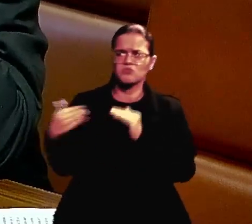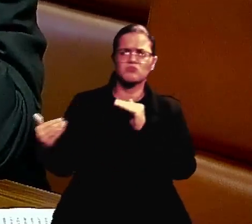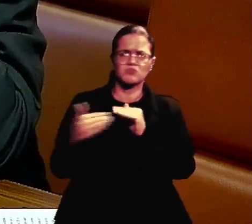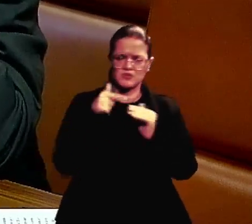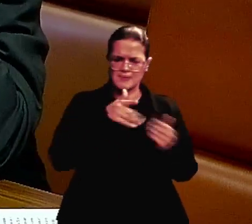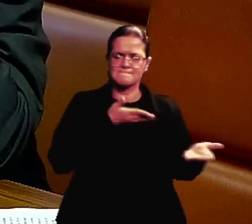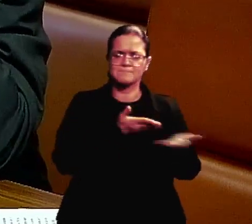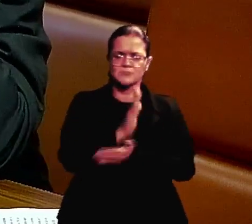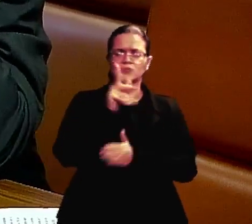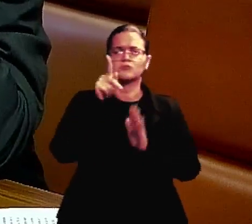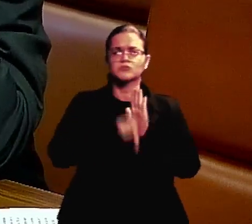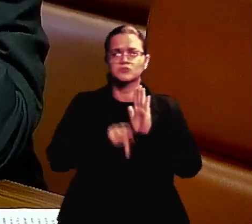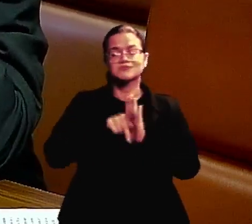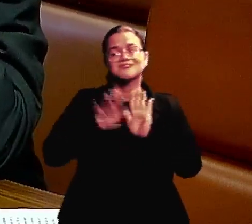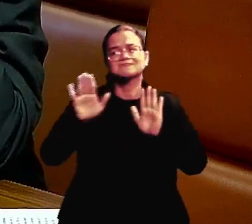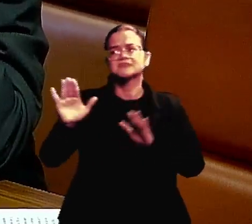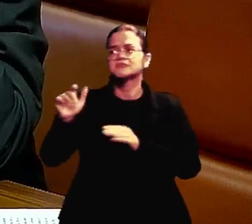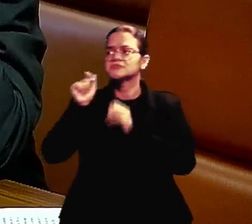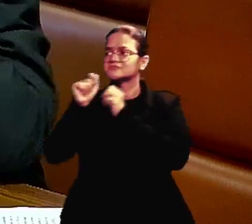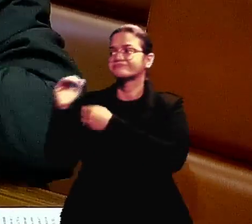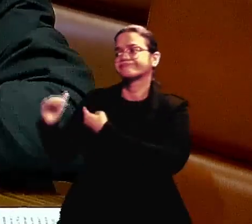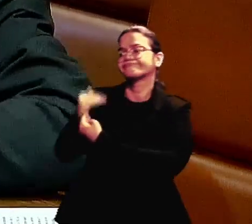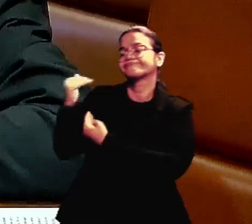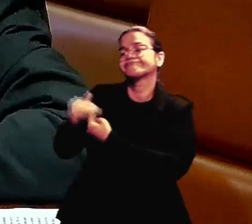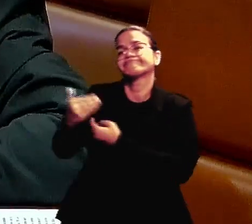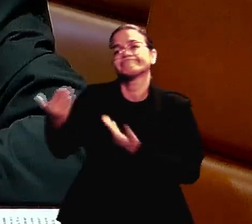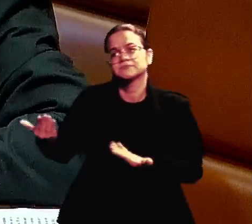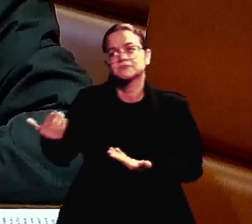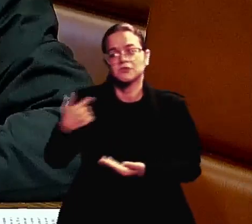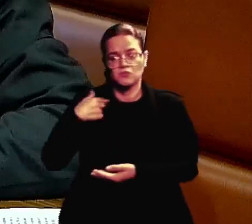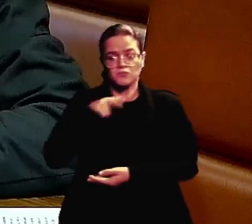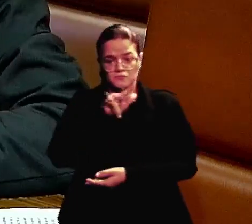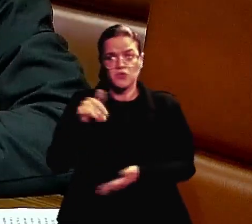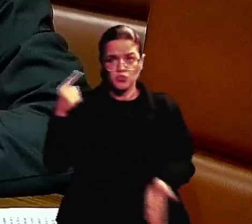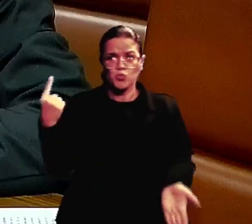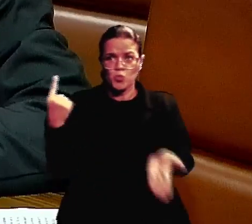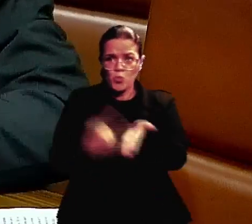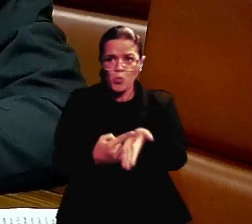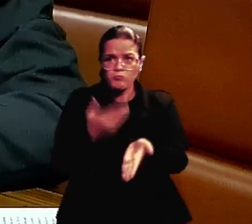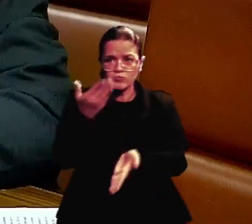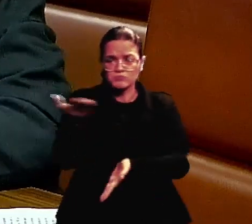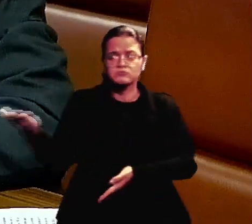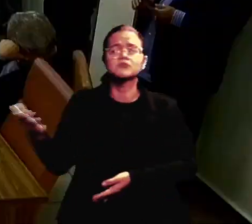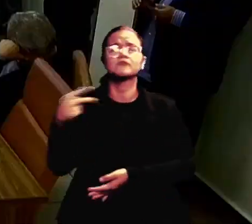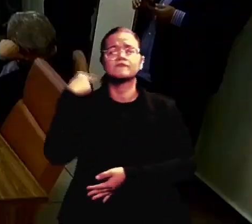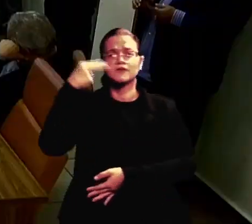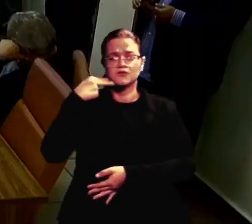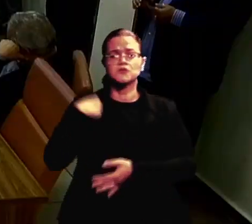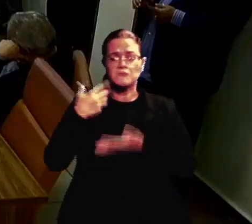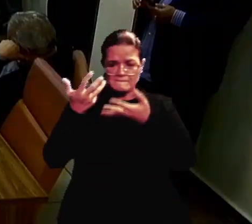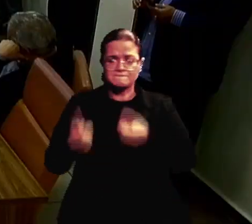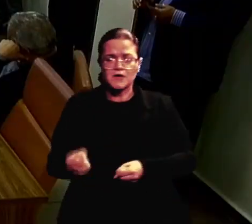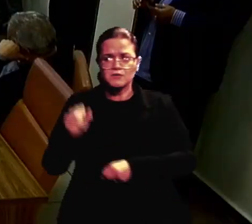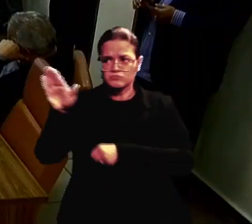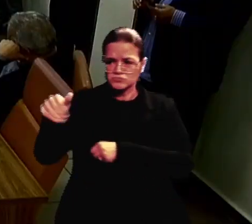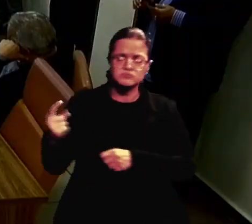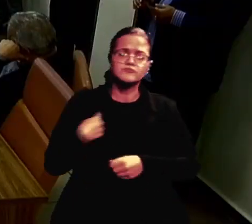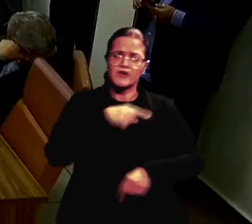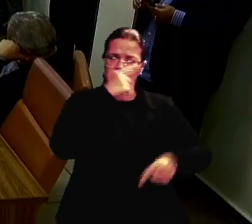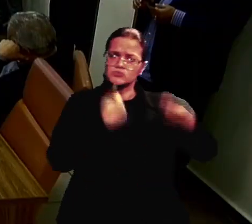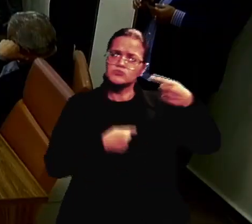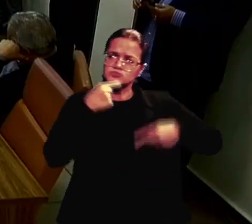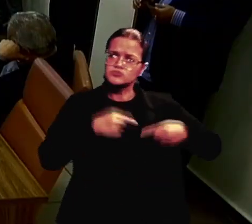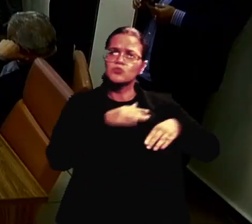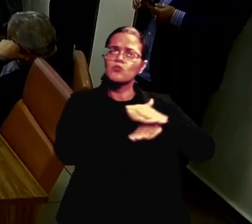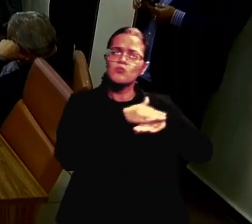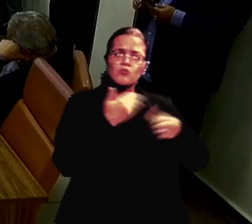a assessoria me orientou melhor aqui, mas eu vou fazer um compromisso aqui, até com o vereador Mauro Rubens, nós vamos chamar a